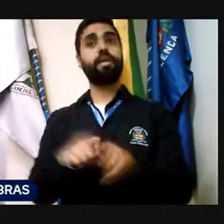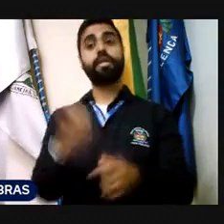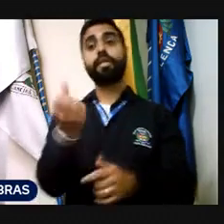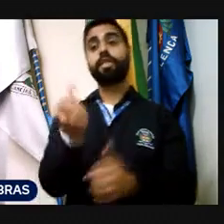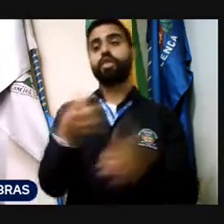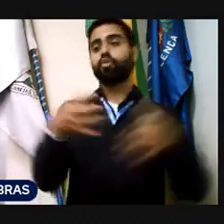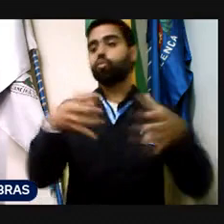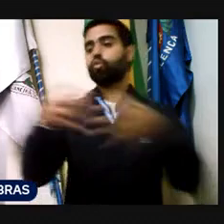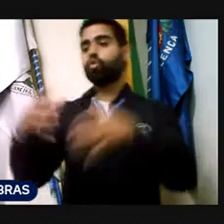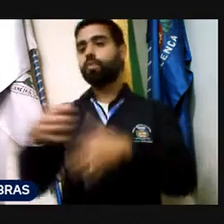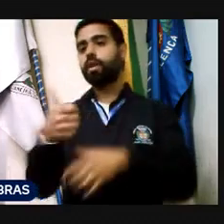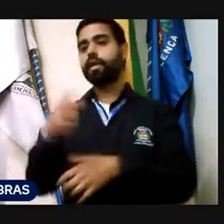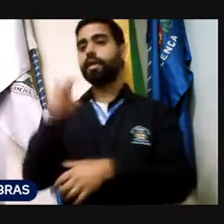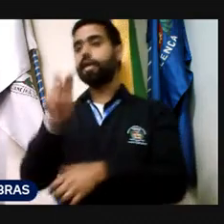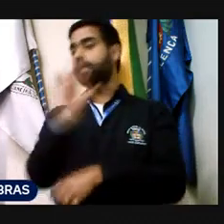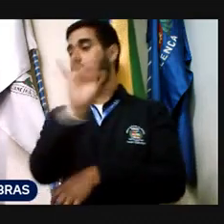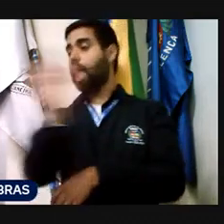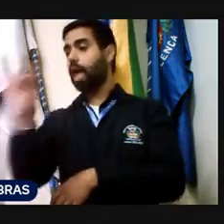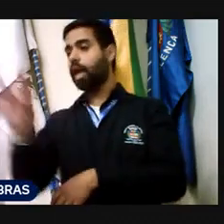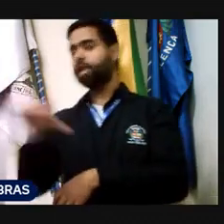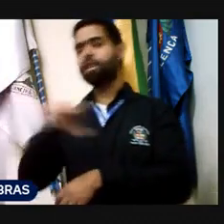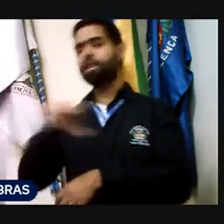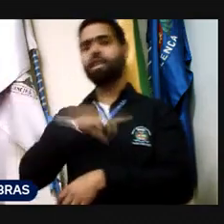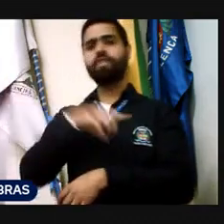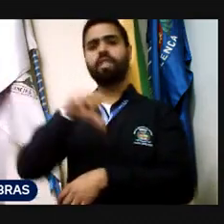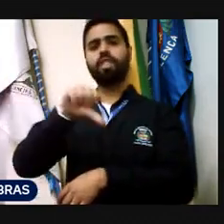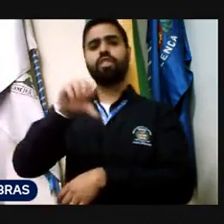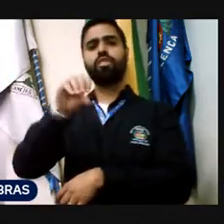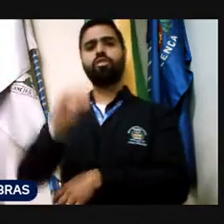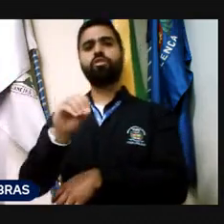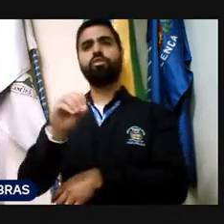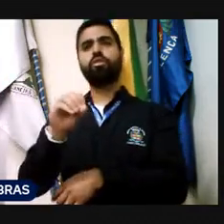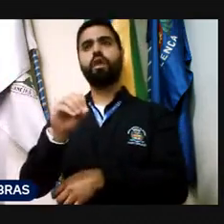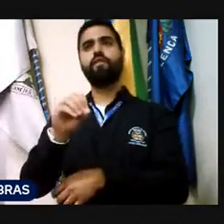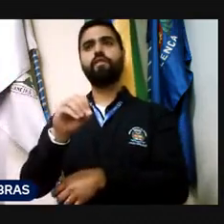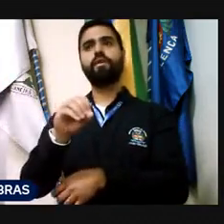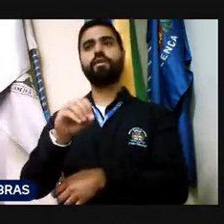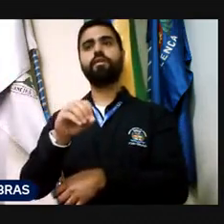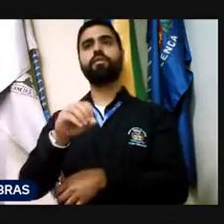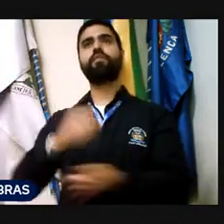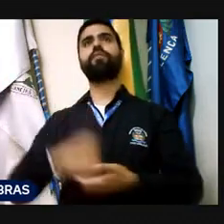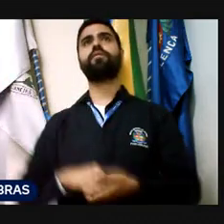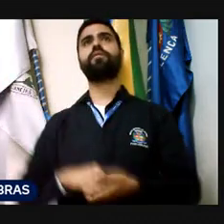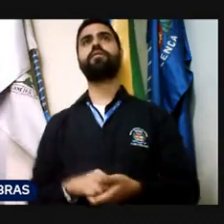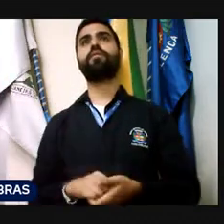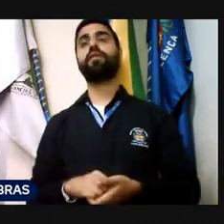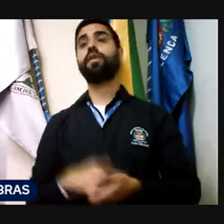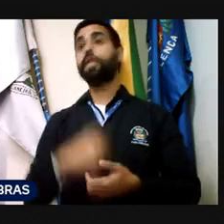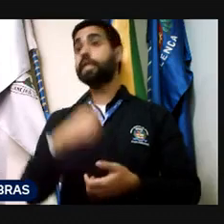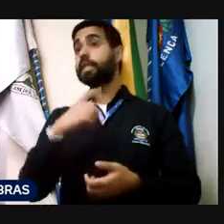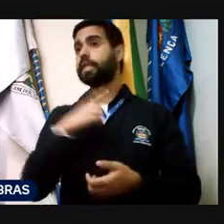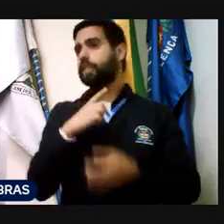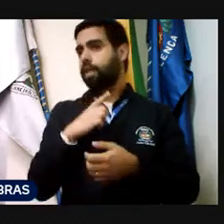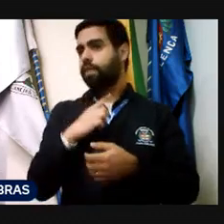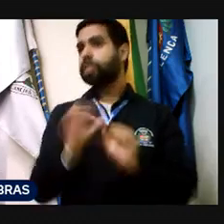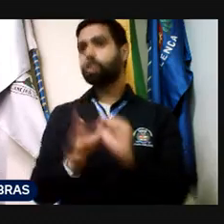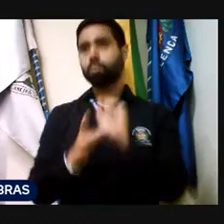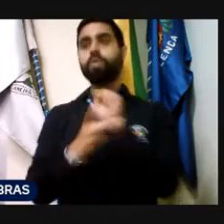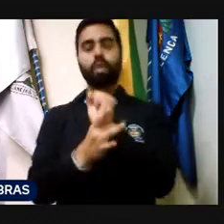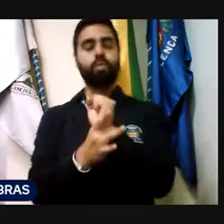6 equipes, 15 atletas em cada equipe, 90 jovens durante 2 meses, com toda